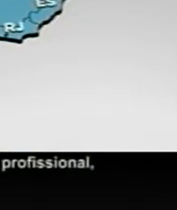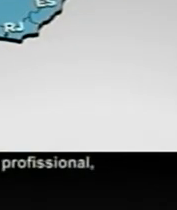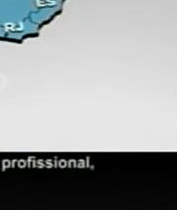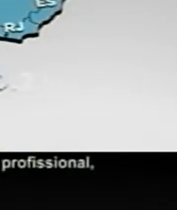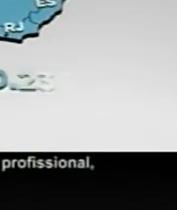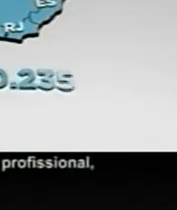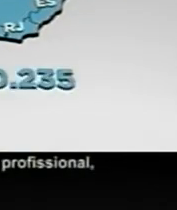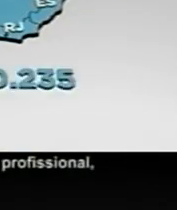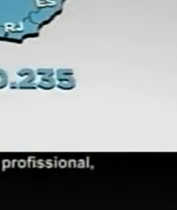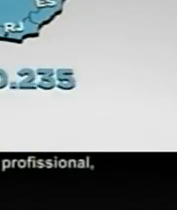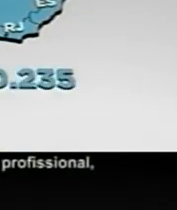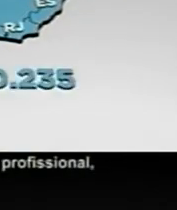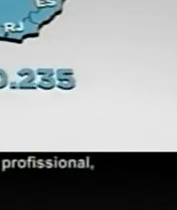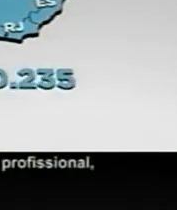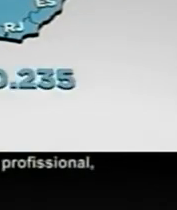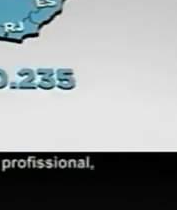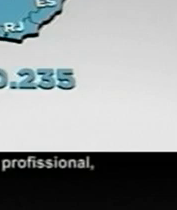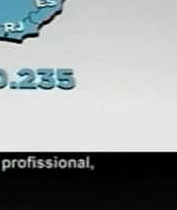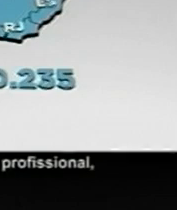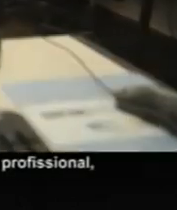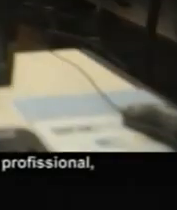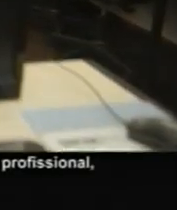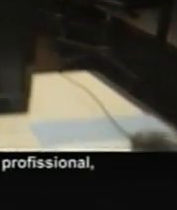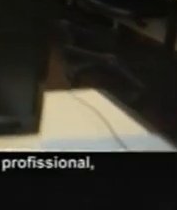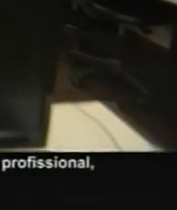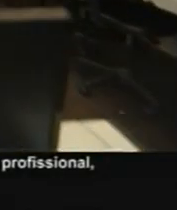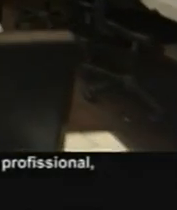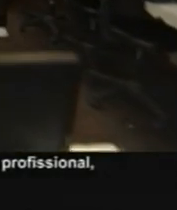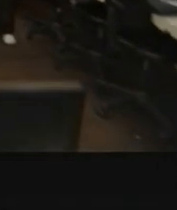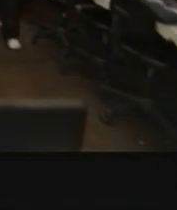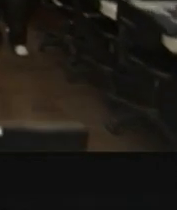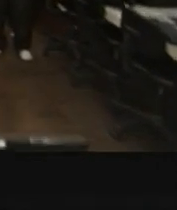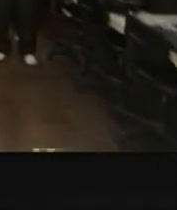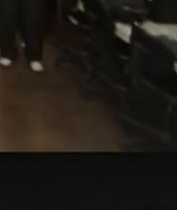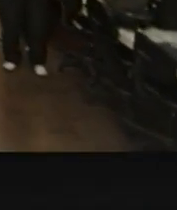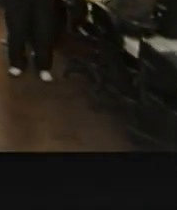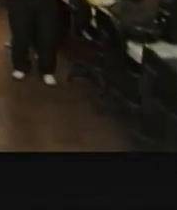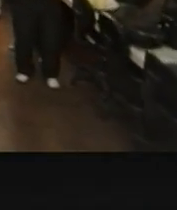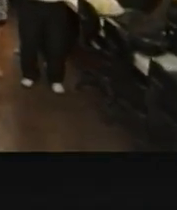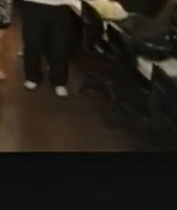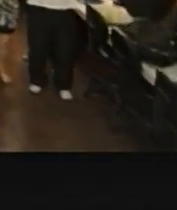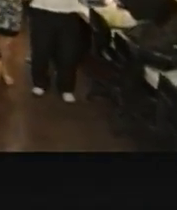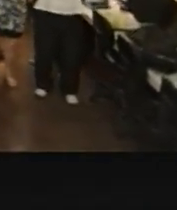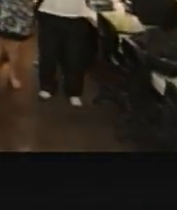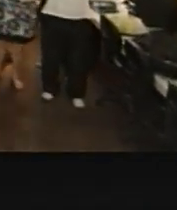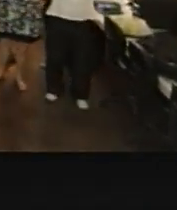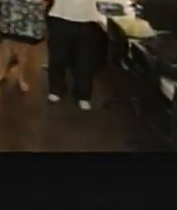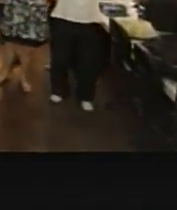São 60 mil pessoas que iniciam uma nova vida profissional só com o Pronatec.